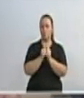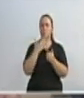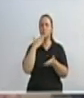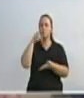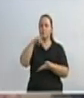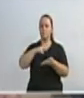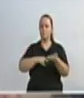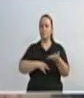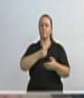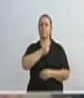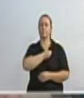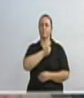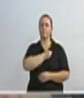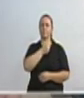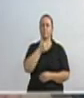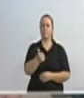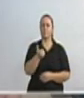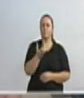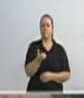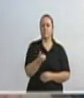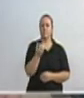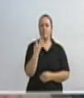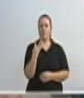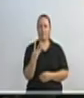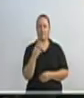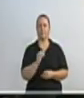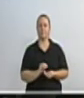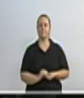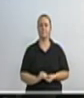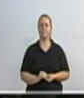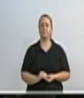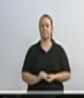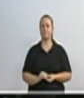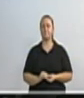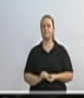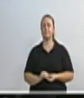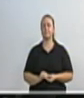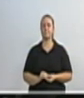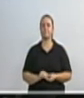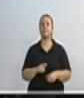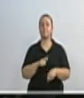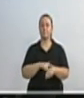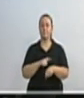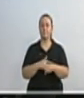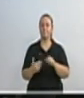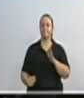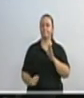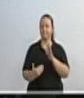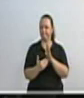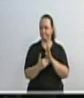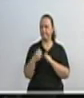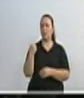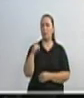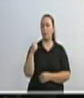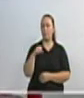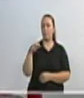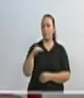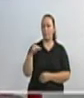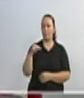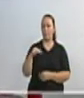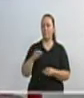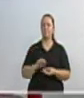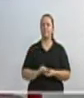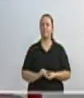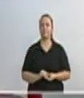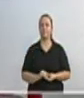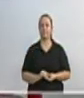requerimento 164 de 2007. Pelo tempo de até 8 minutos. Senhor